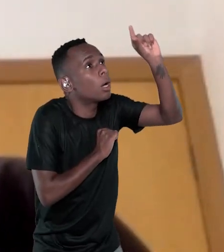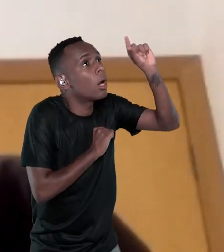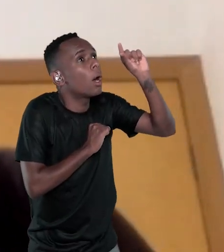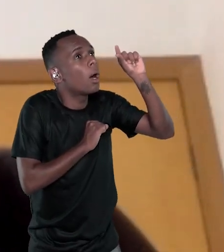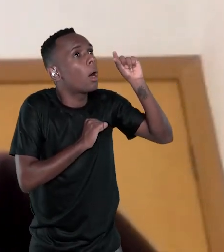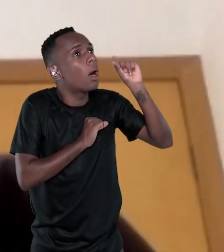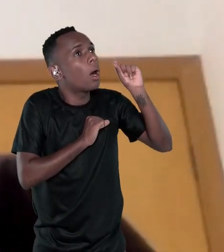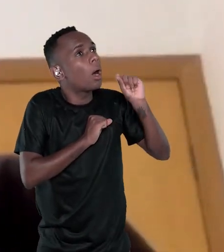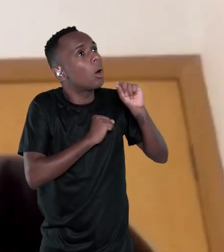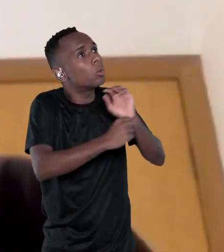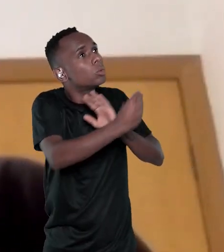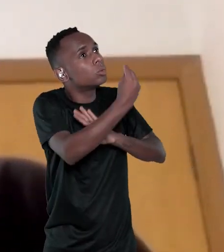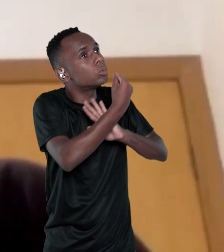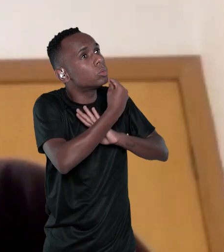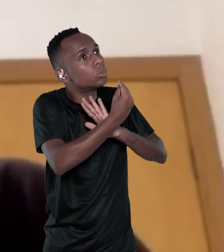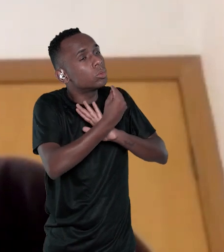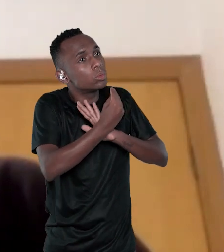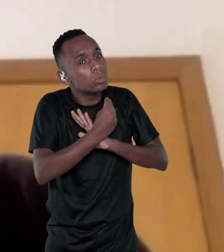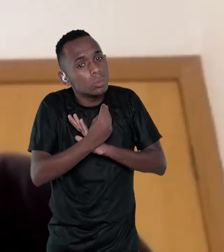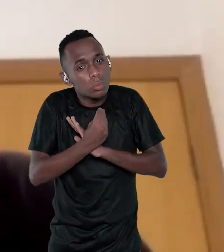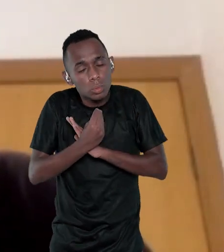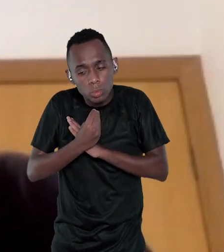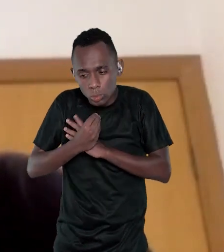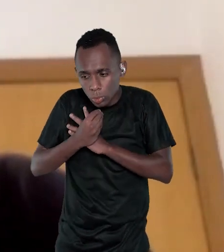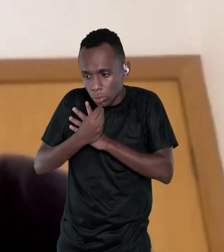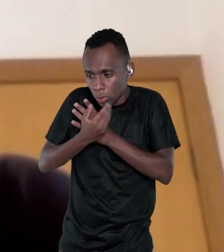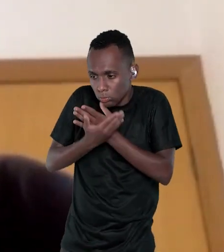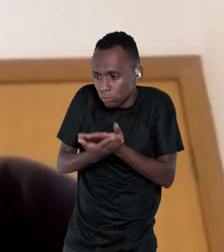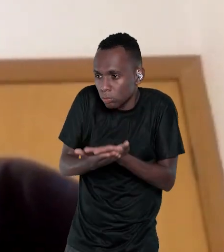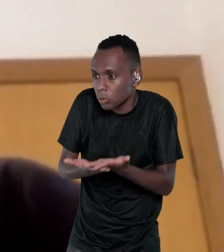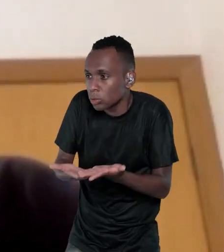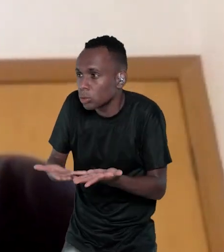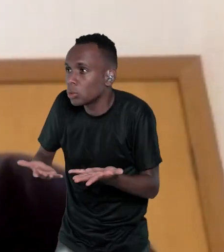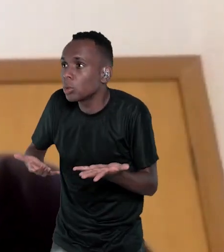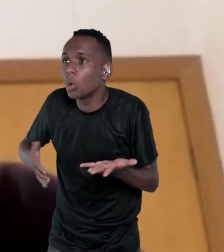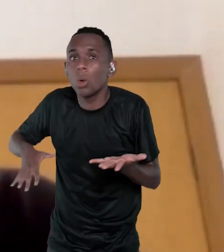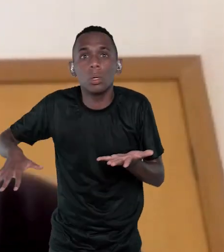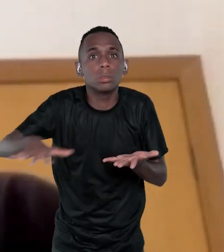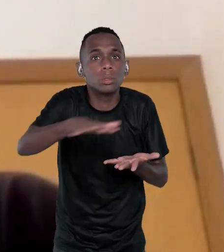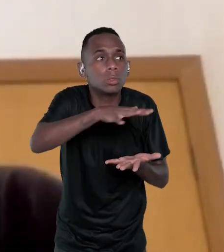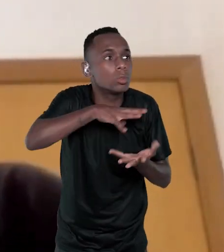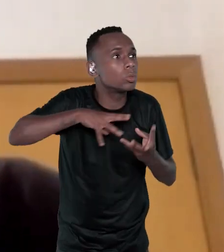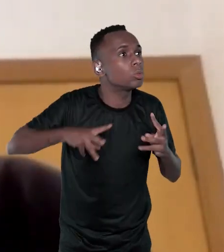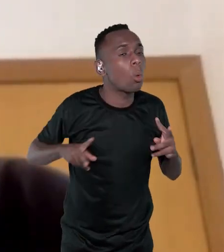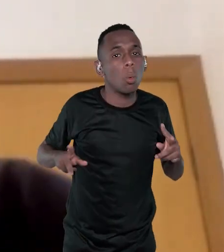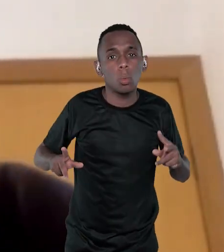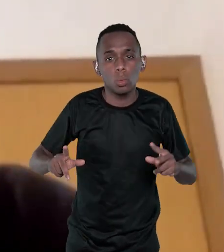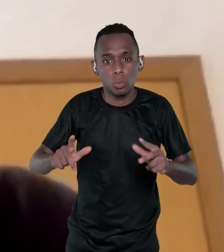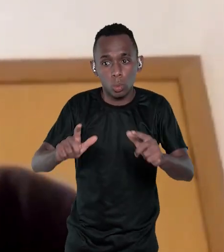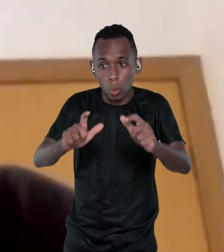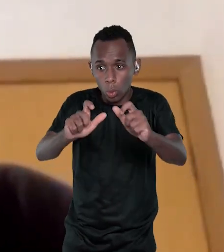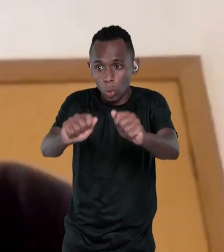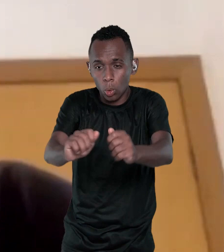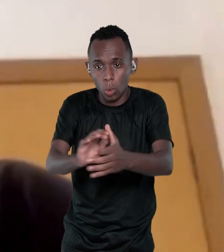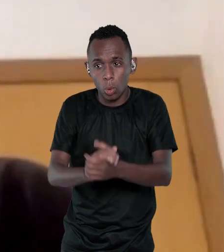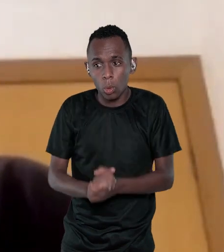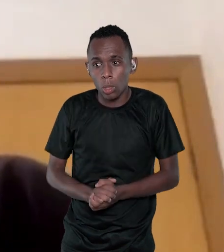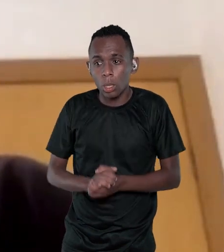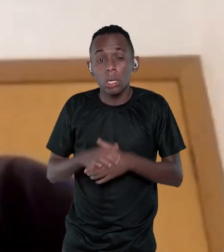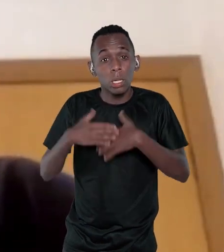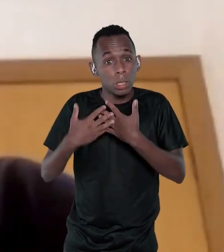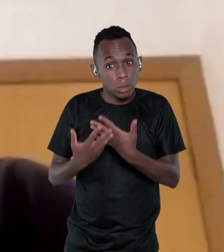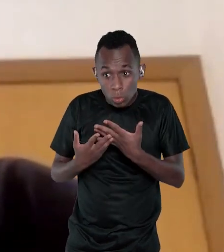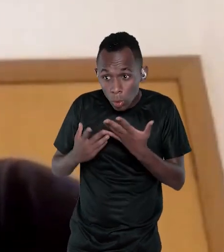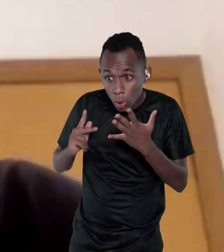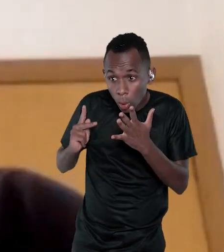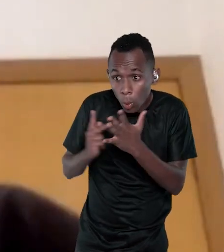de amor. A lua vigia novos atos sob a ponte, sobre a grama, sobre tudo e